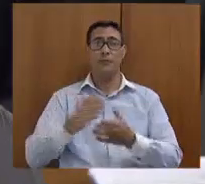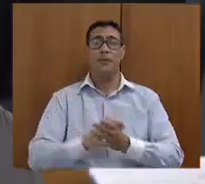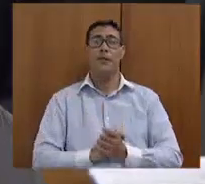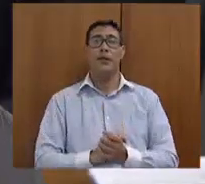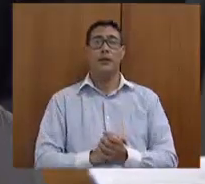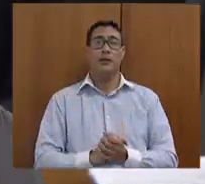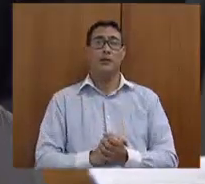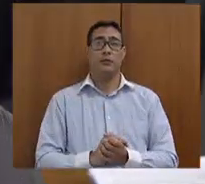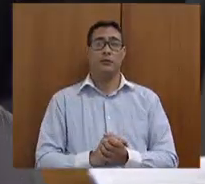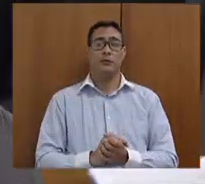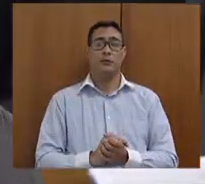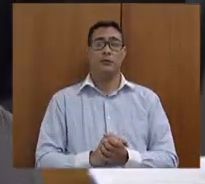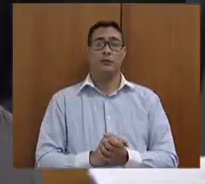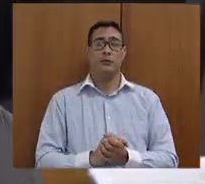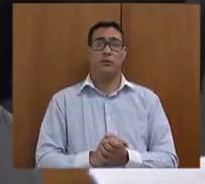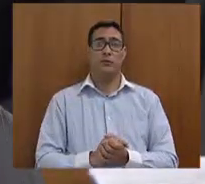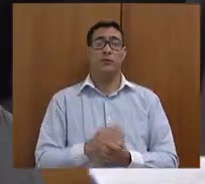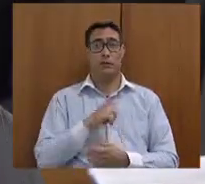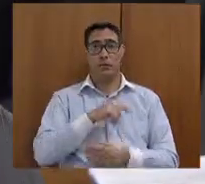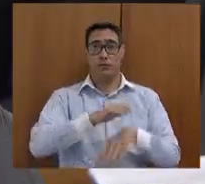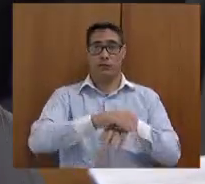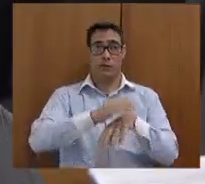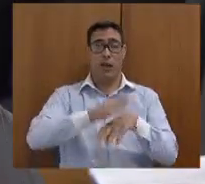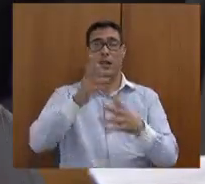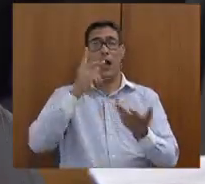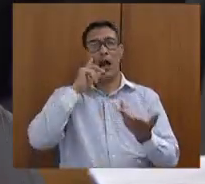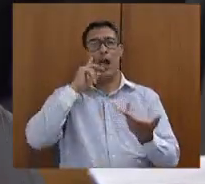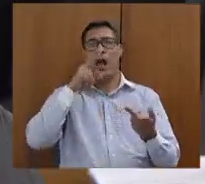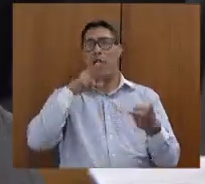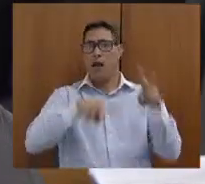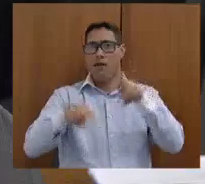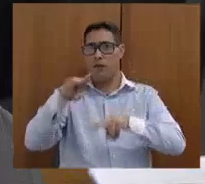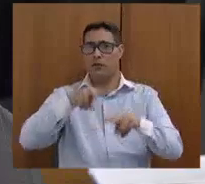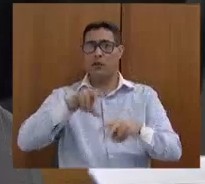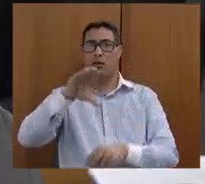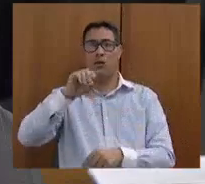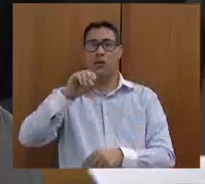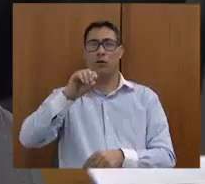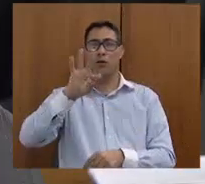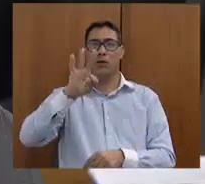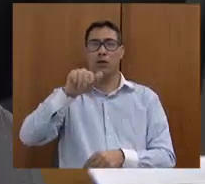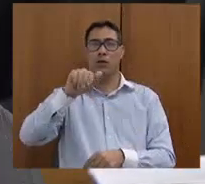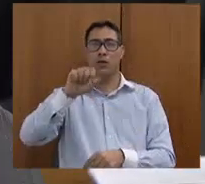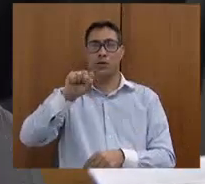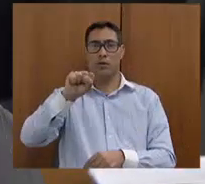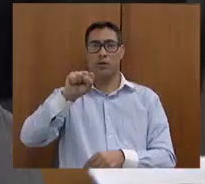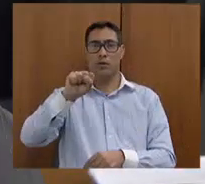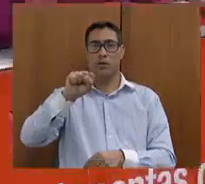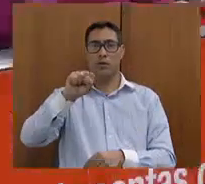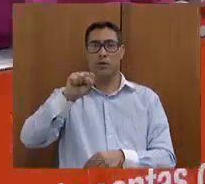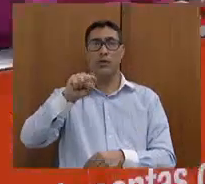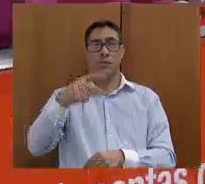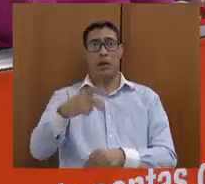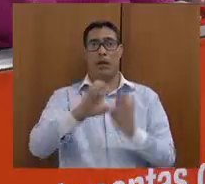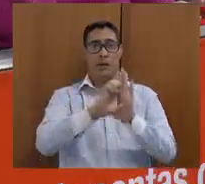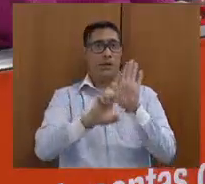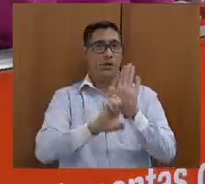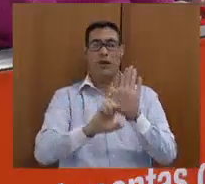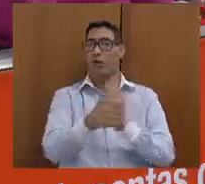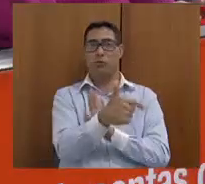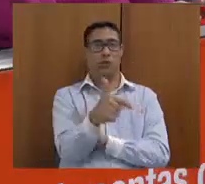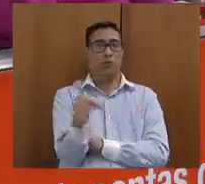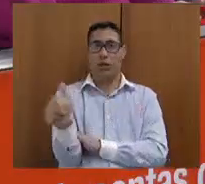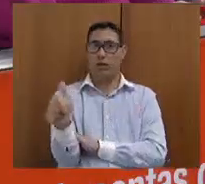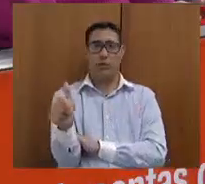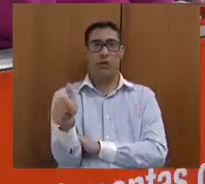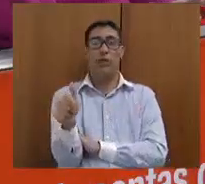era revisão das cotas para esse edital não sai revisão para este edital para esse edital então